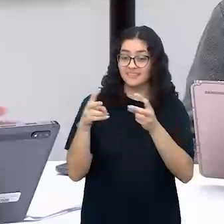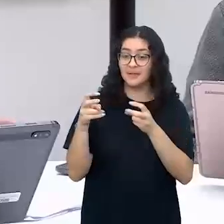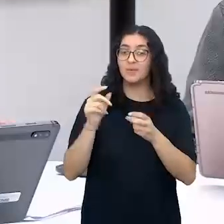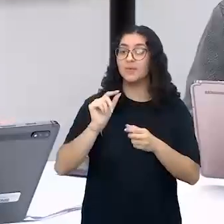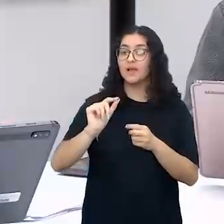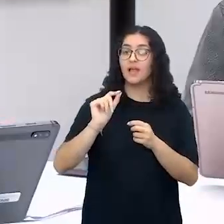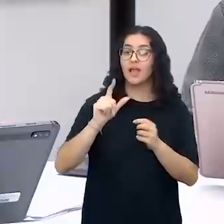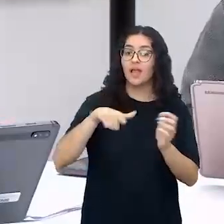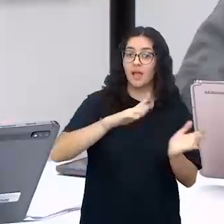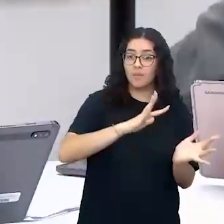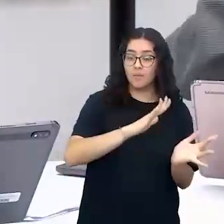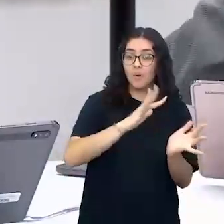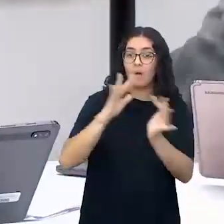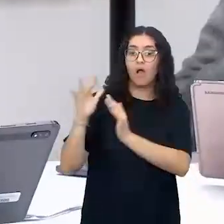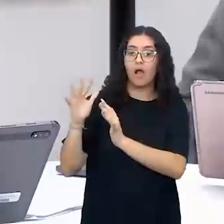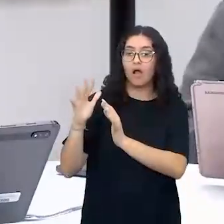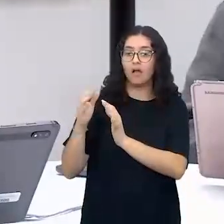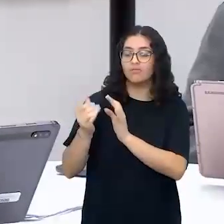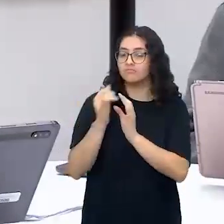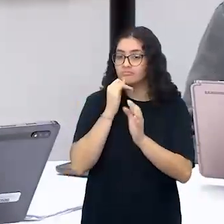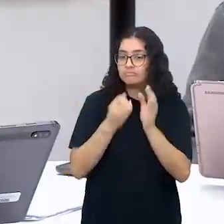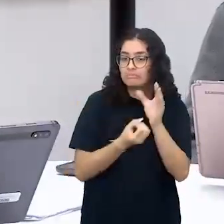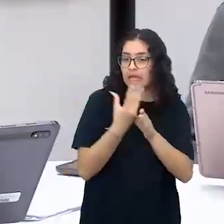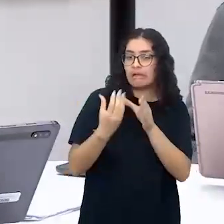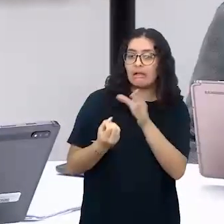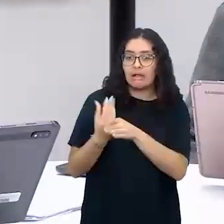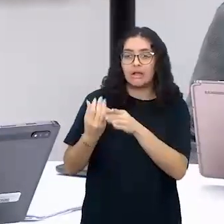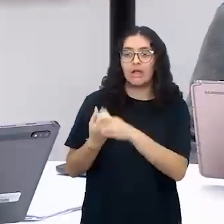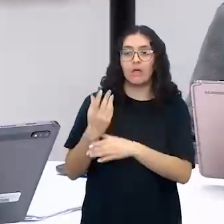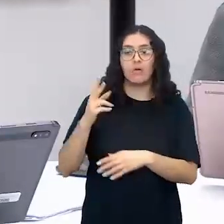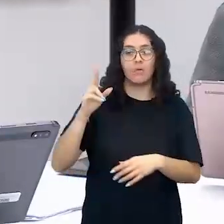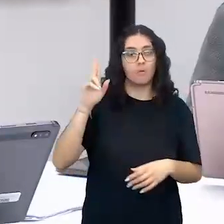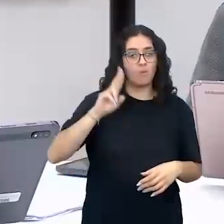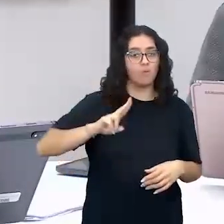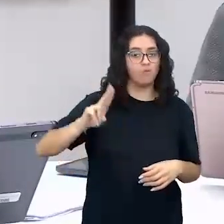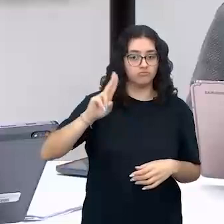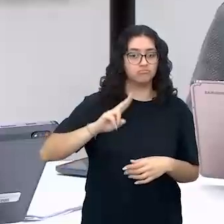os processos de produção que a gente utiliza.